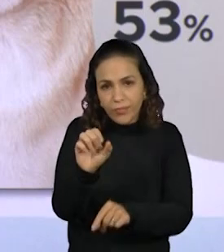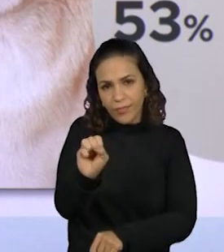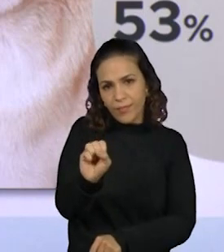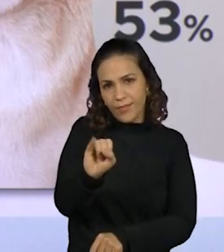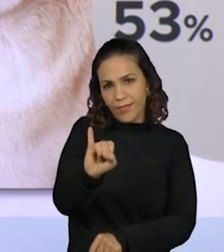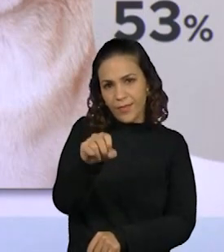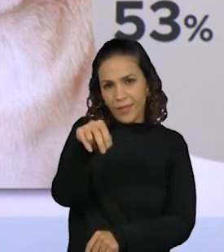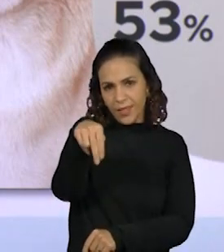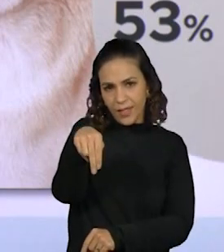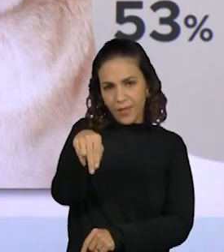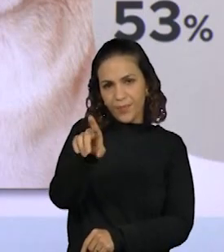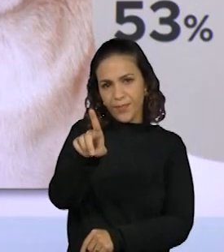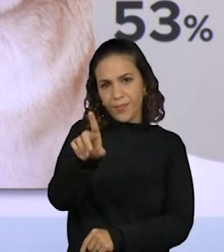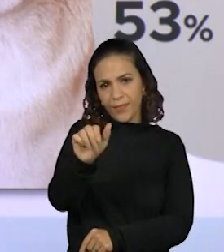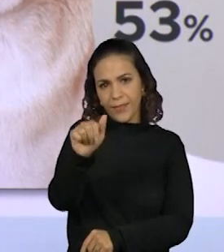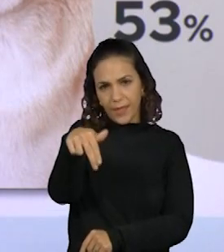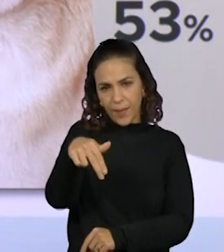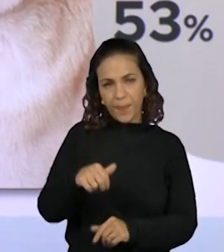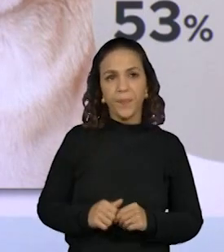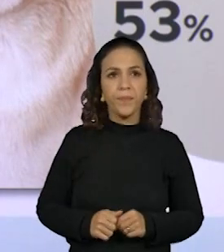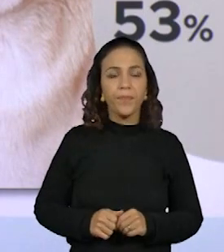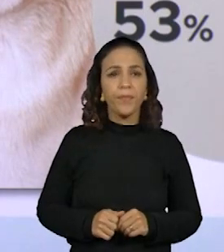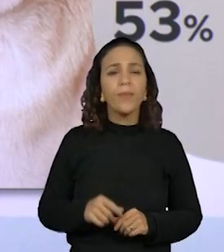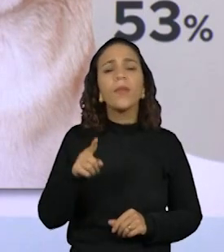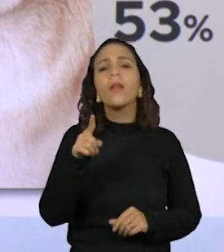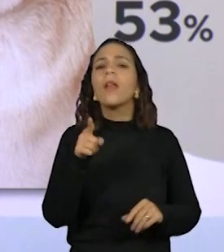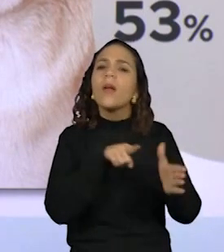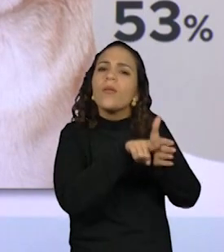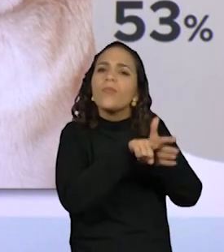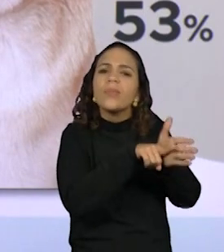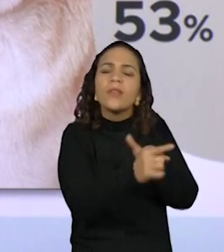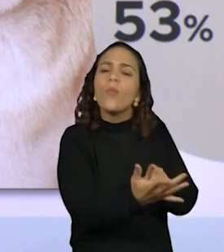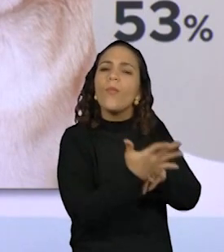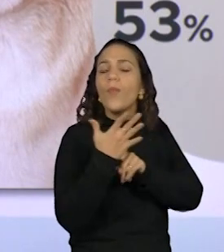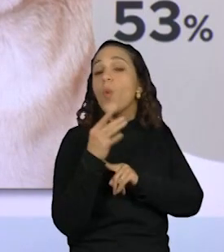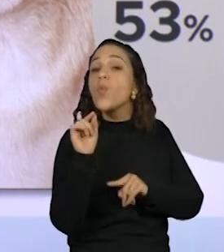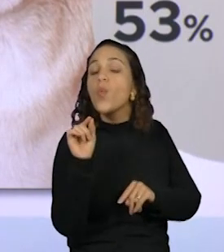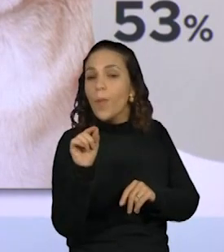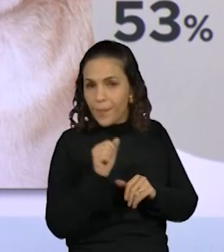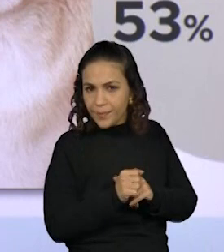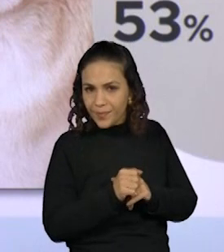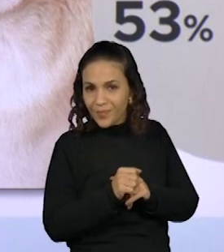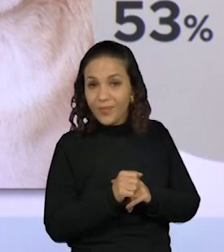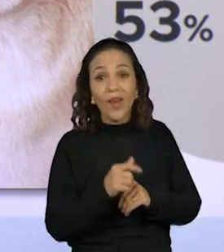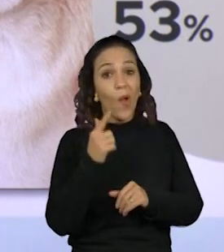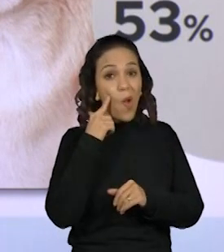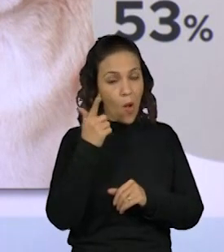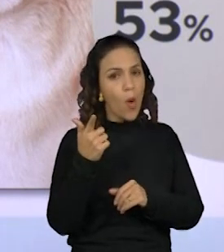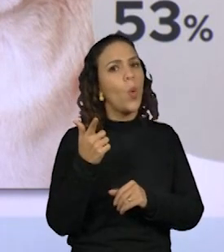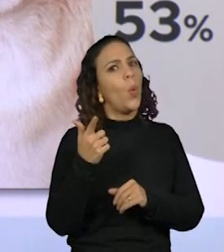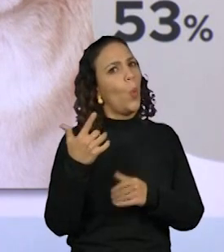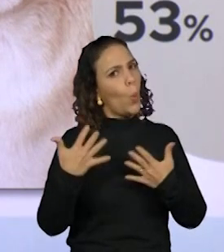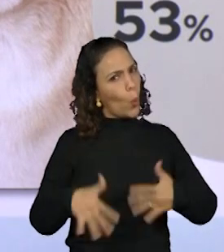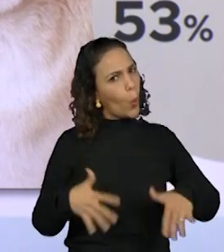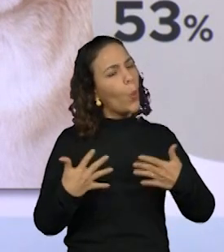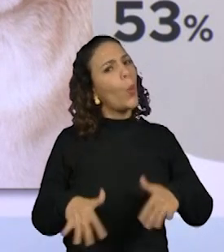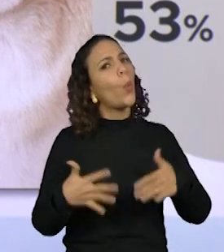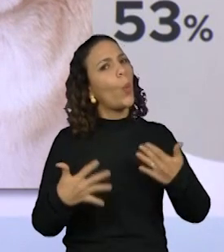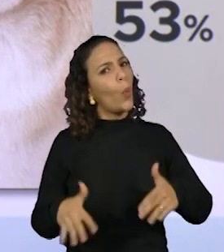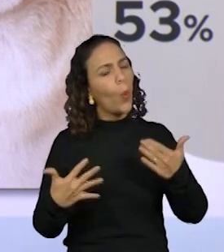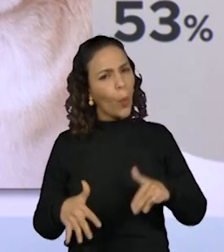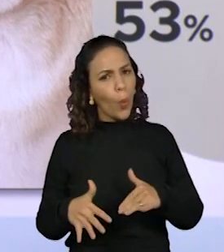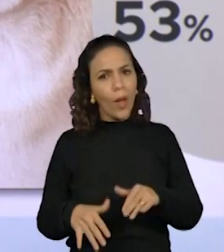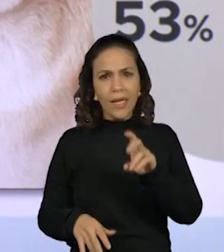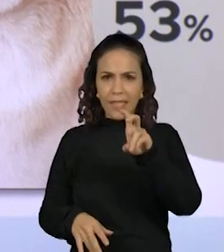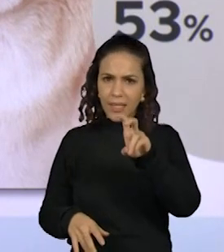SINDAM. E o que é que essa pesquisa revela? Que 53%, que um bom número, um grande número, ou seja, mais